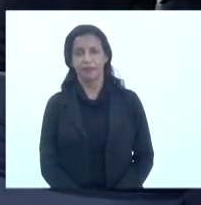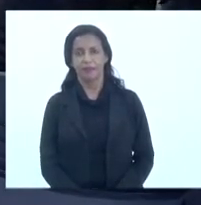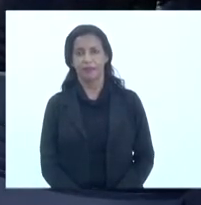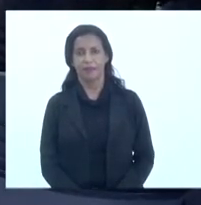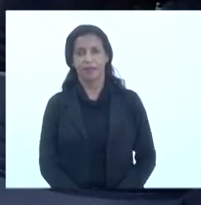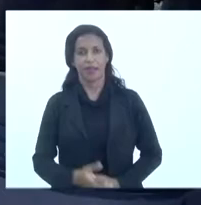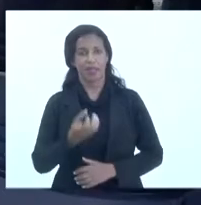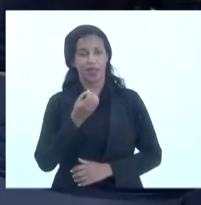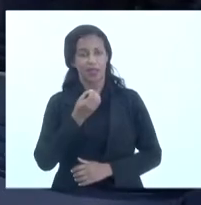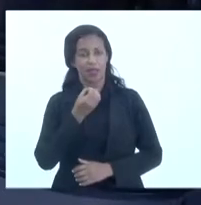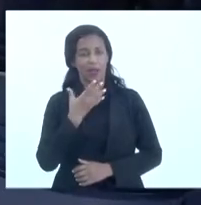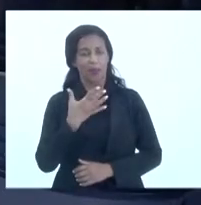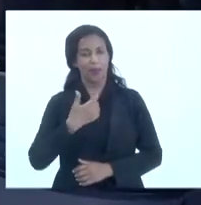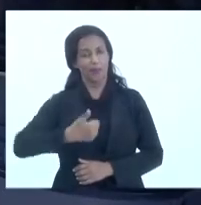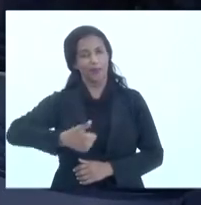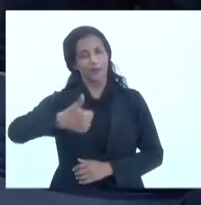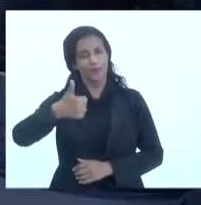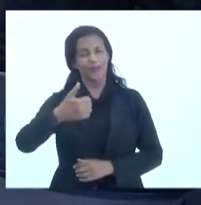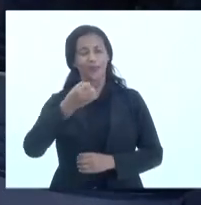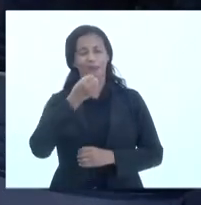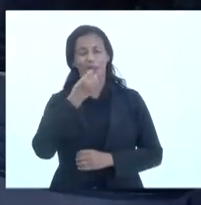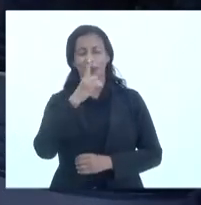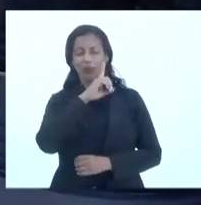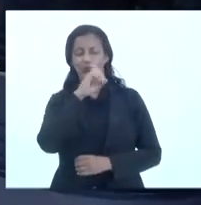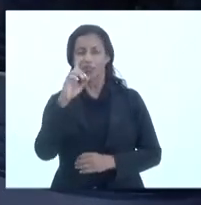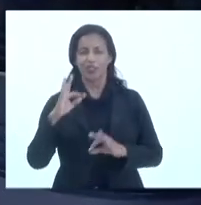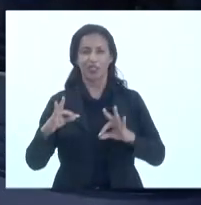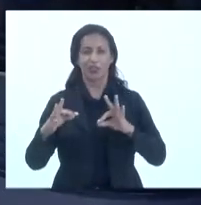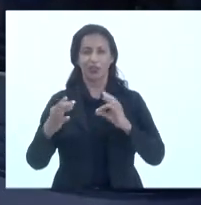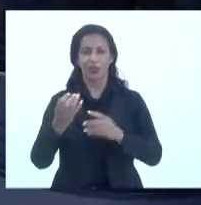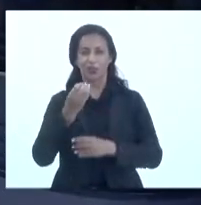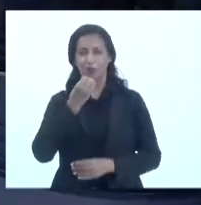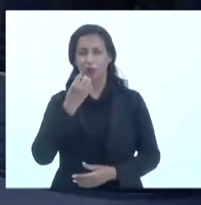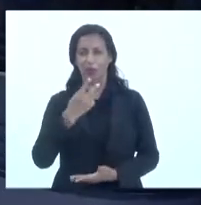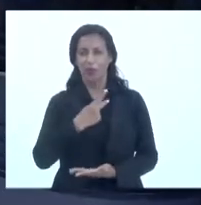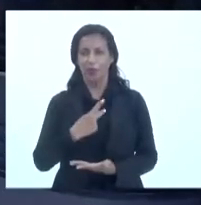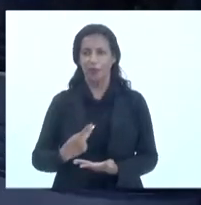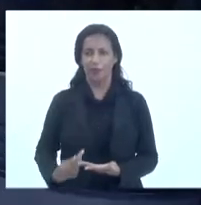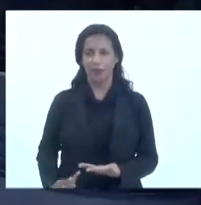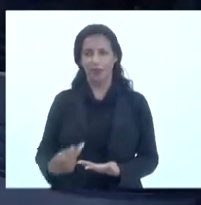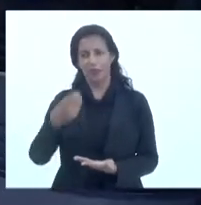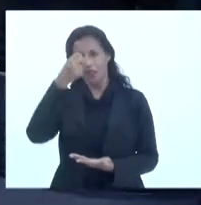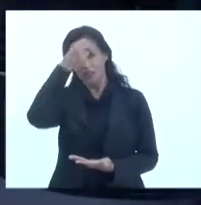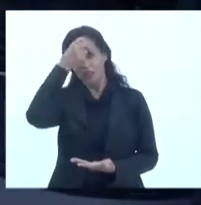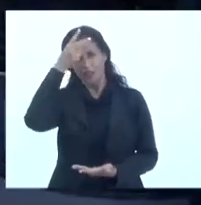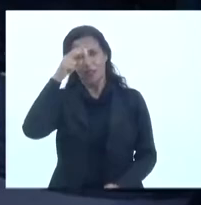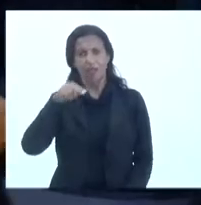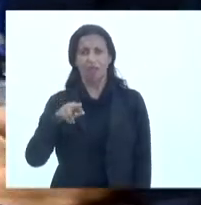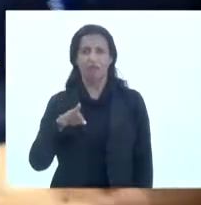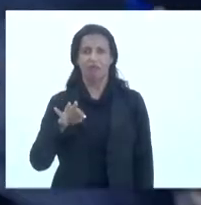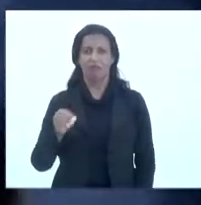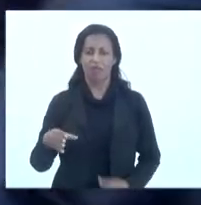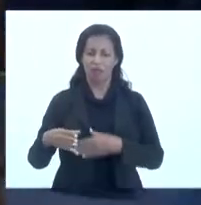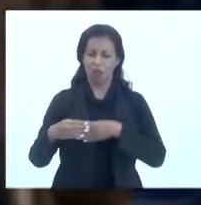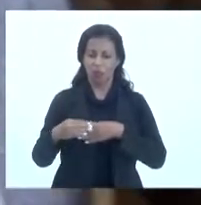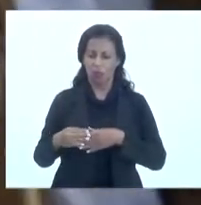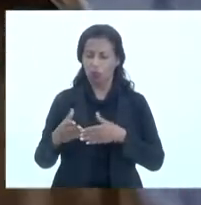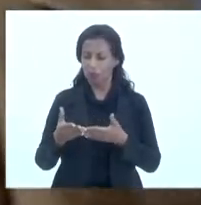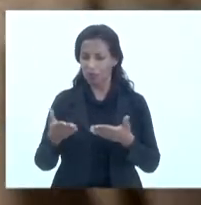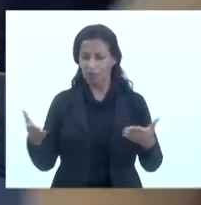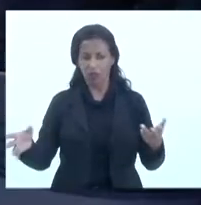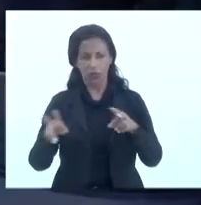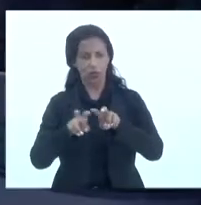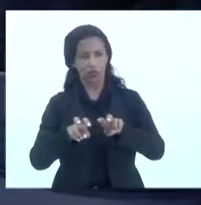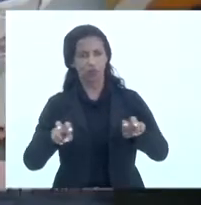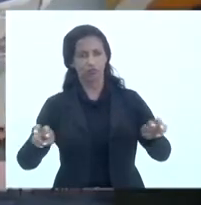Bom, primeiro, bom dia a todos, bom dia, presidente, bom dia, querido prefeito Neto, cumprimento as demais autoridades da